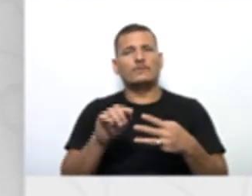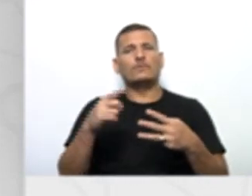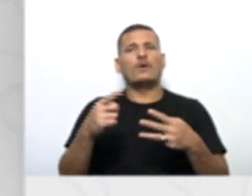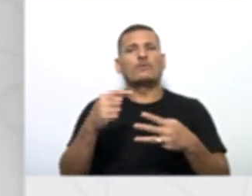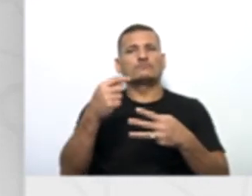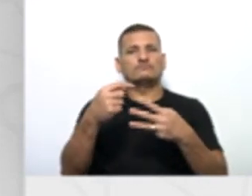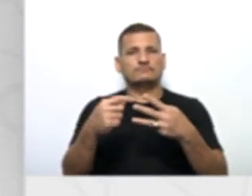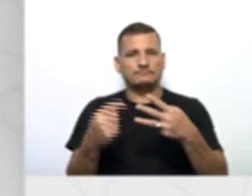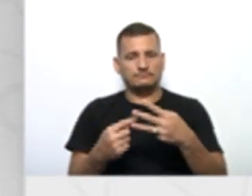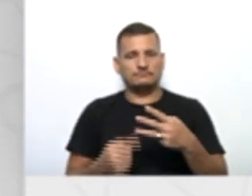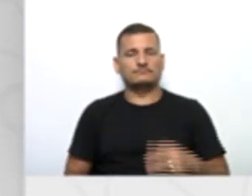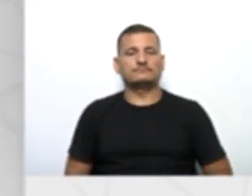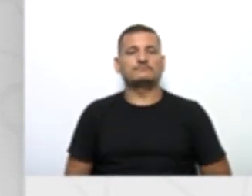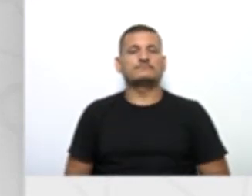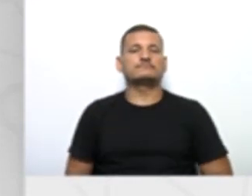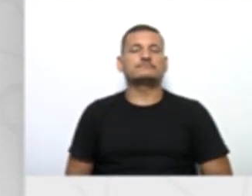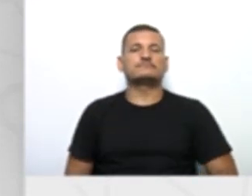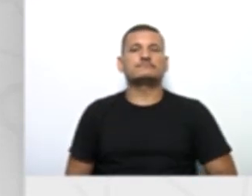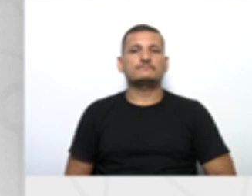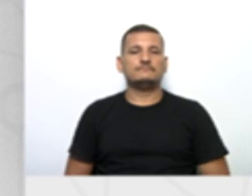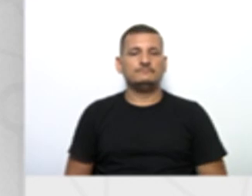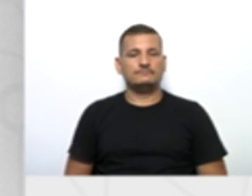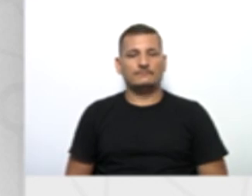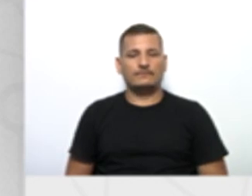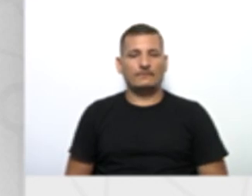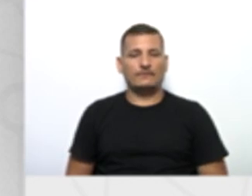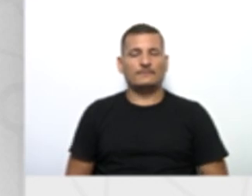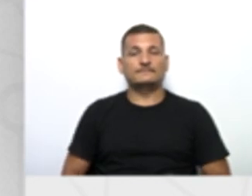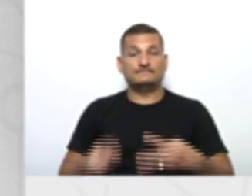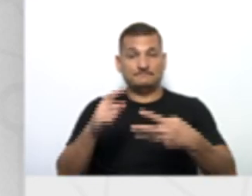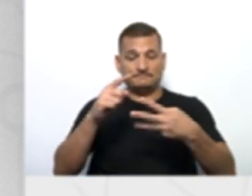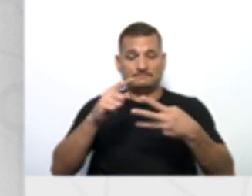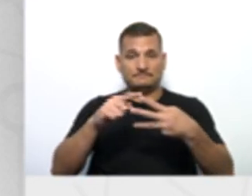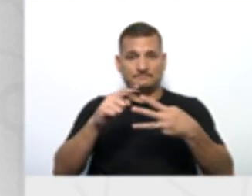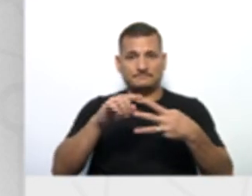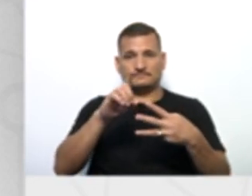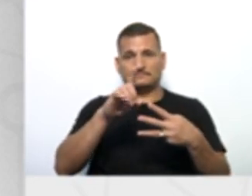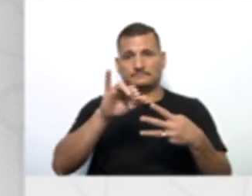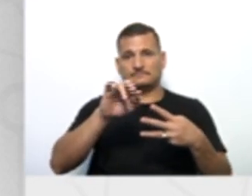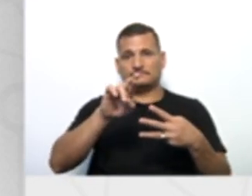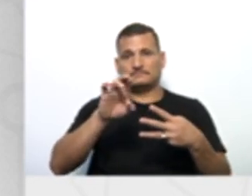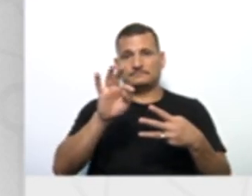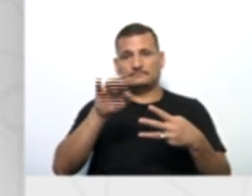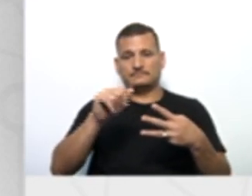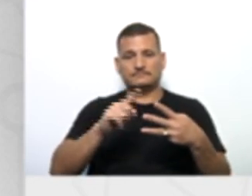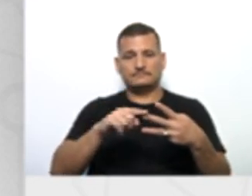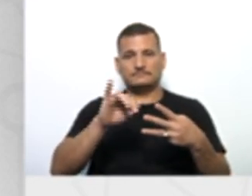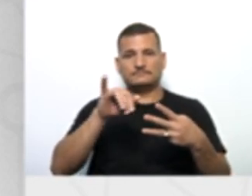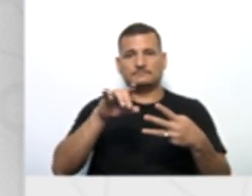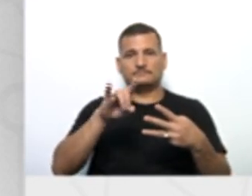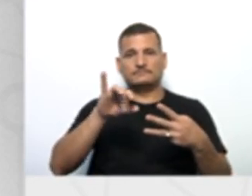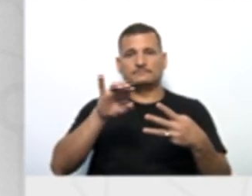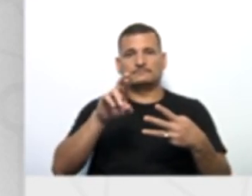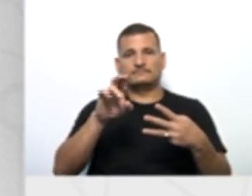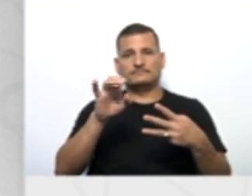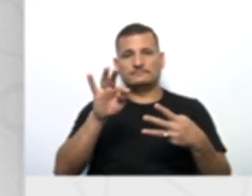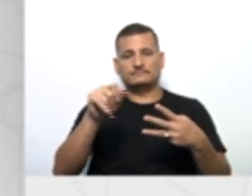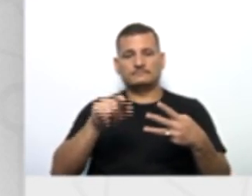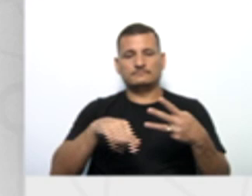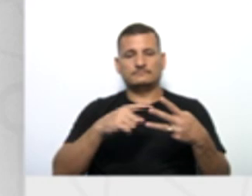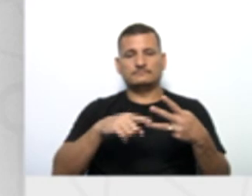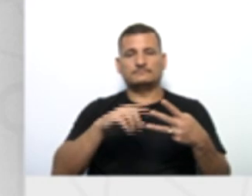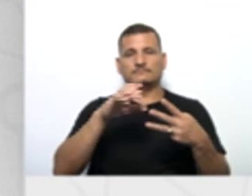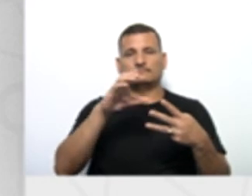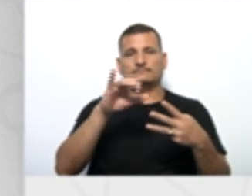três formas, professor Cássio? Nós temos três formas, professora. A citação direta, a citação indireta e a citação